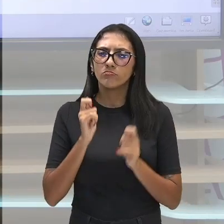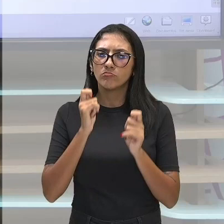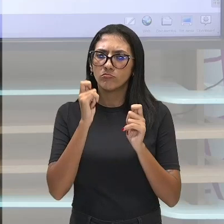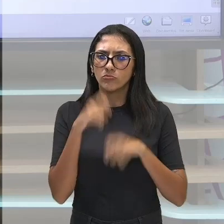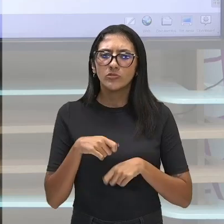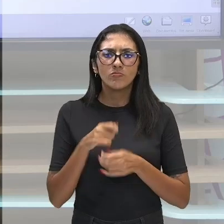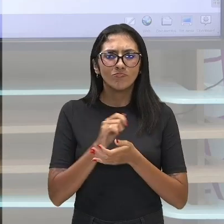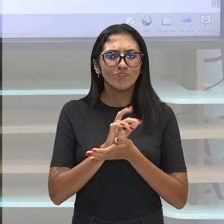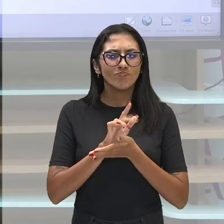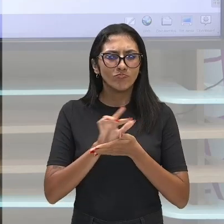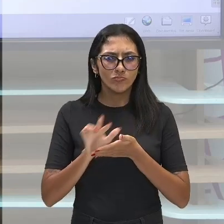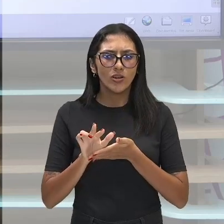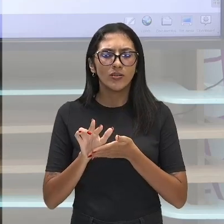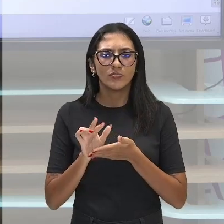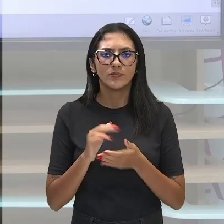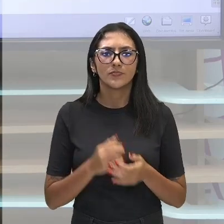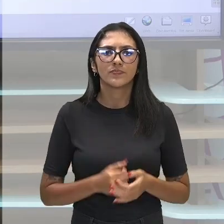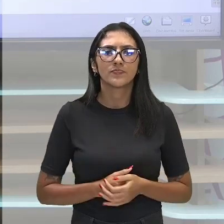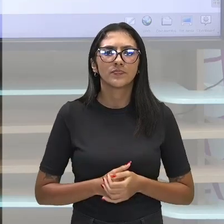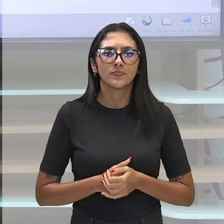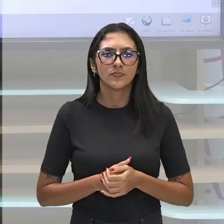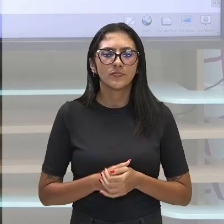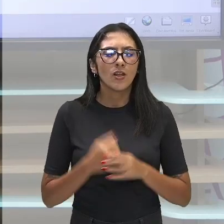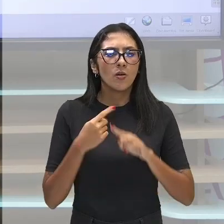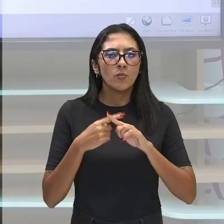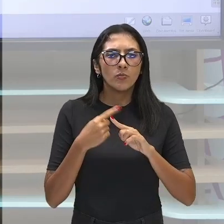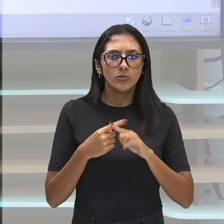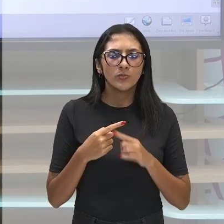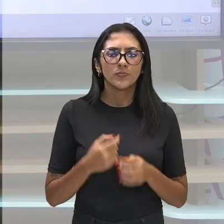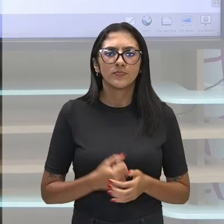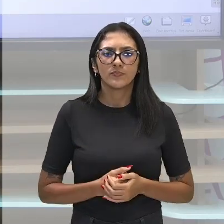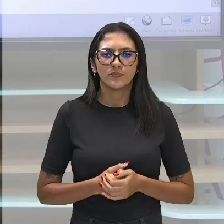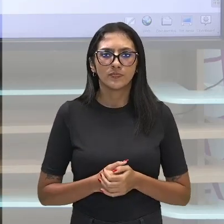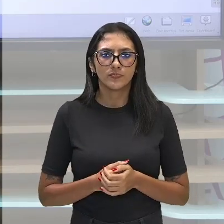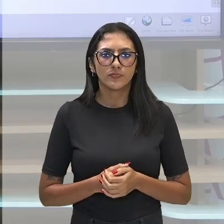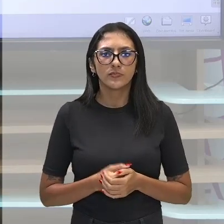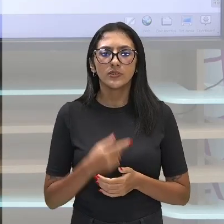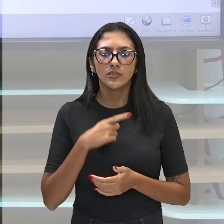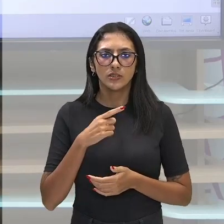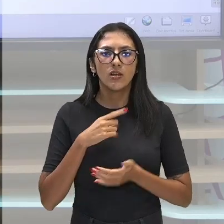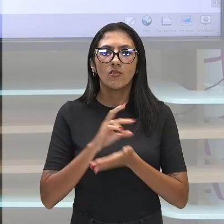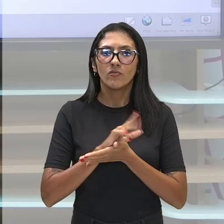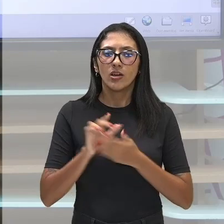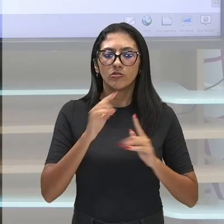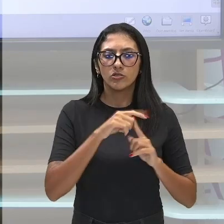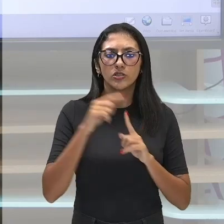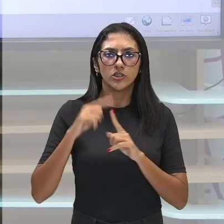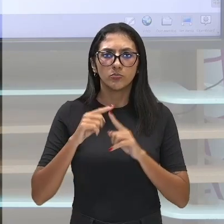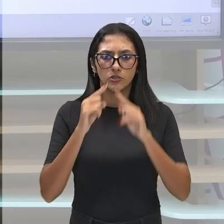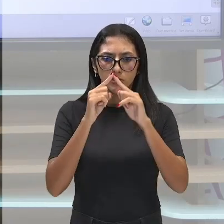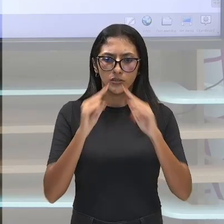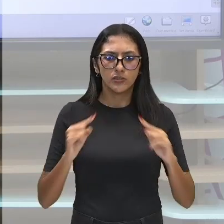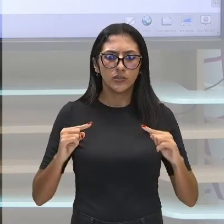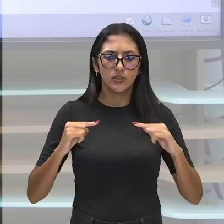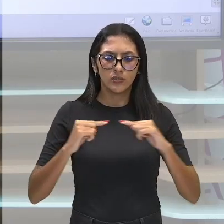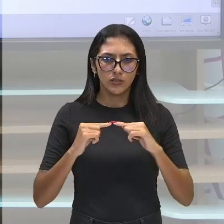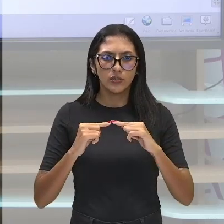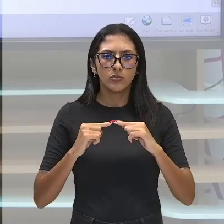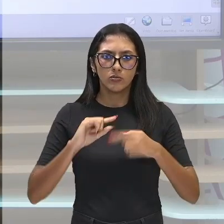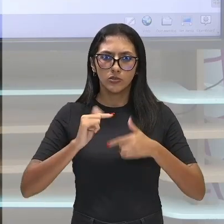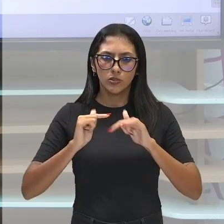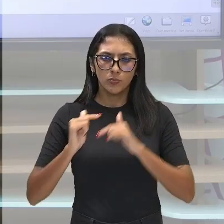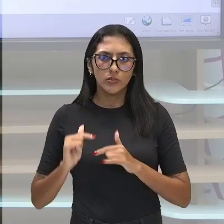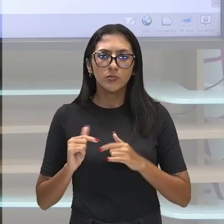conseguir aplicar o Teorema de Pitágoras. Por quê? Porque nós temos vários triângulos retângulos e também precisamos calcular